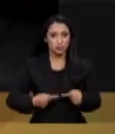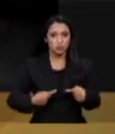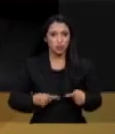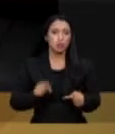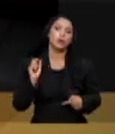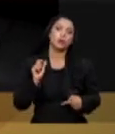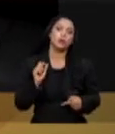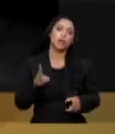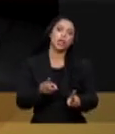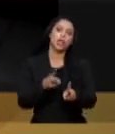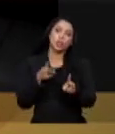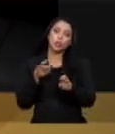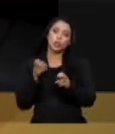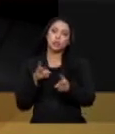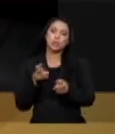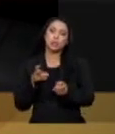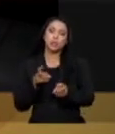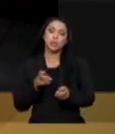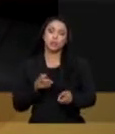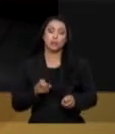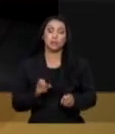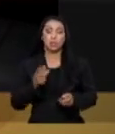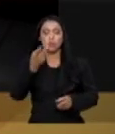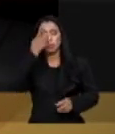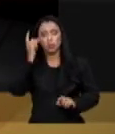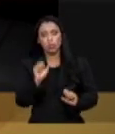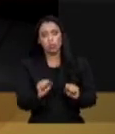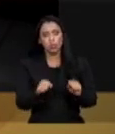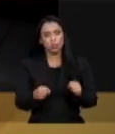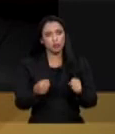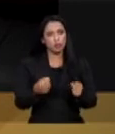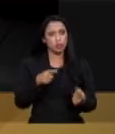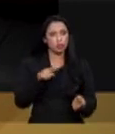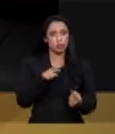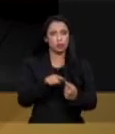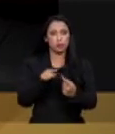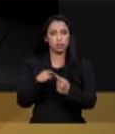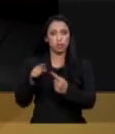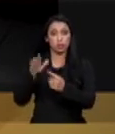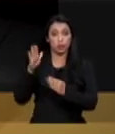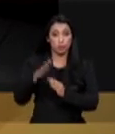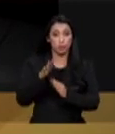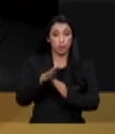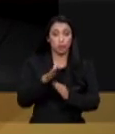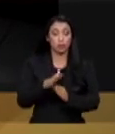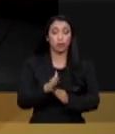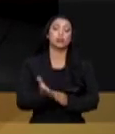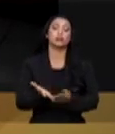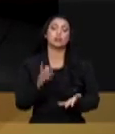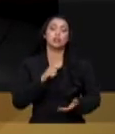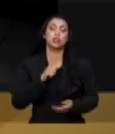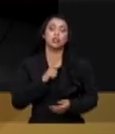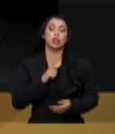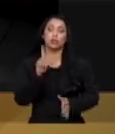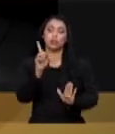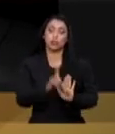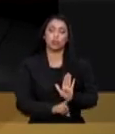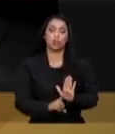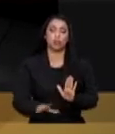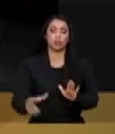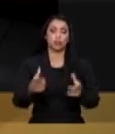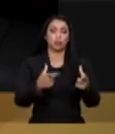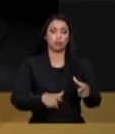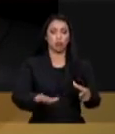que nitidamente percebemos que aqueles que defendem critérios, objetivos e limitadores para o reconhecimento dos nossos direitos